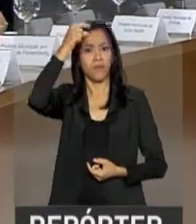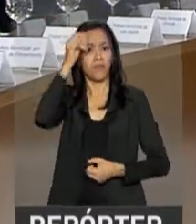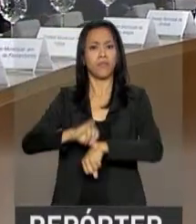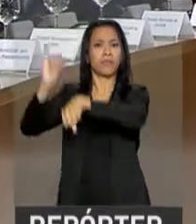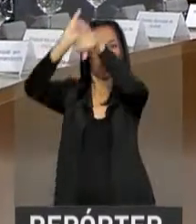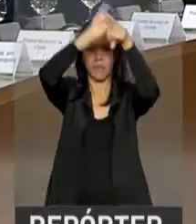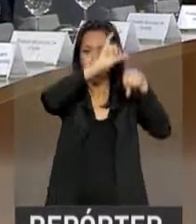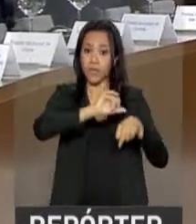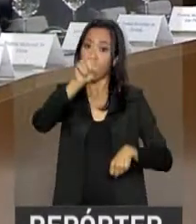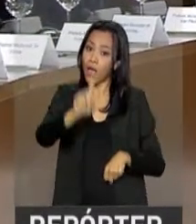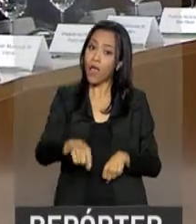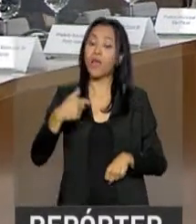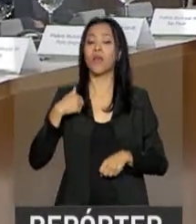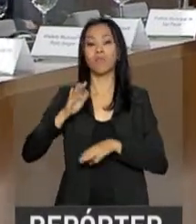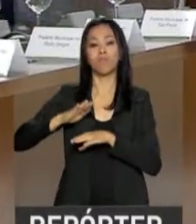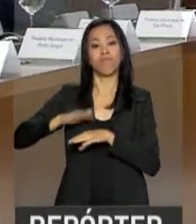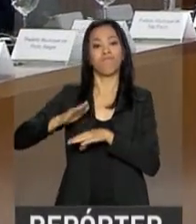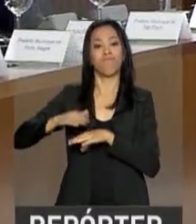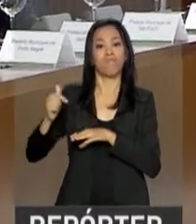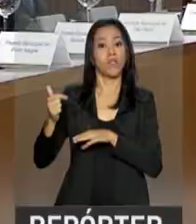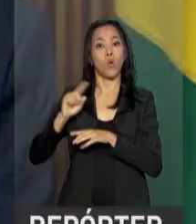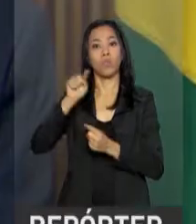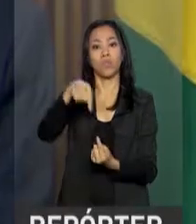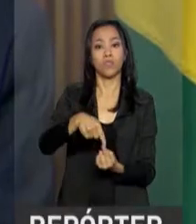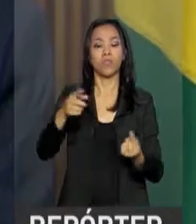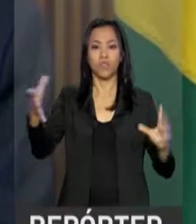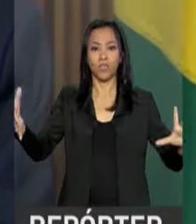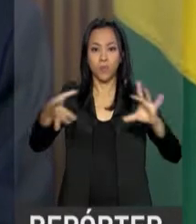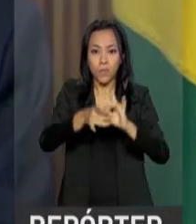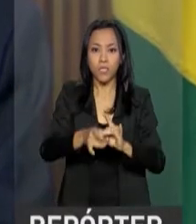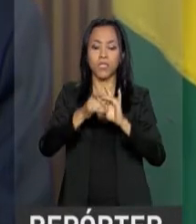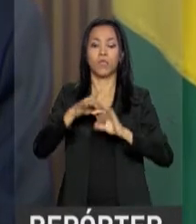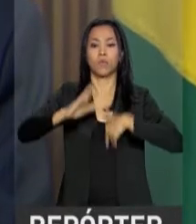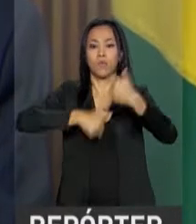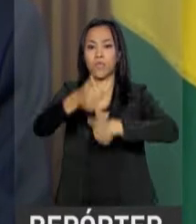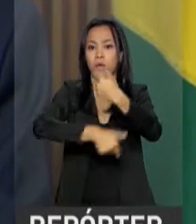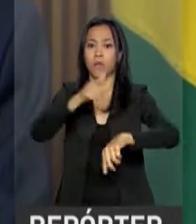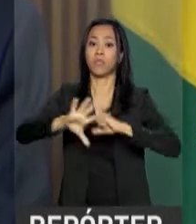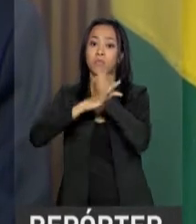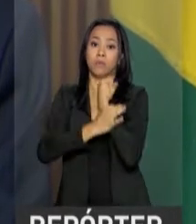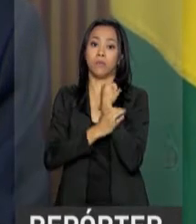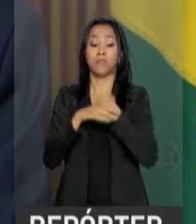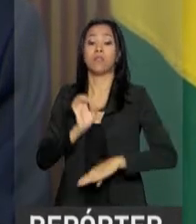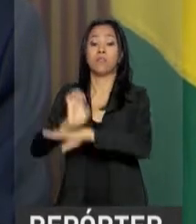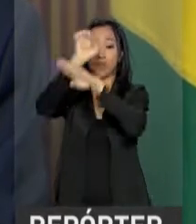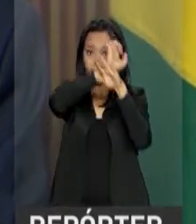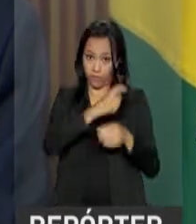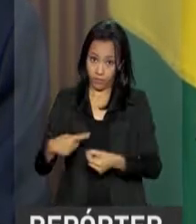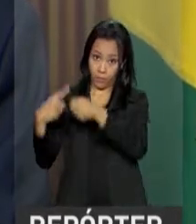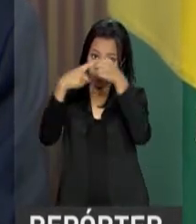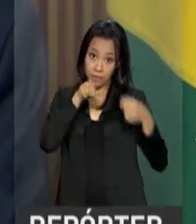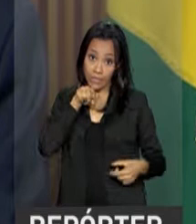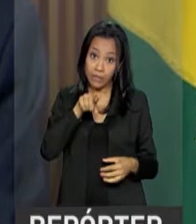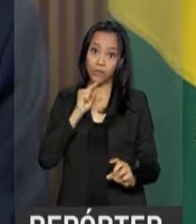michel temer de integrar as ações de segurança pública entre governo federal estados e municípios durante o encontro